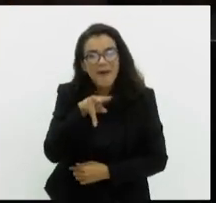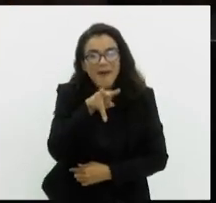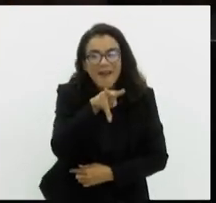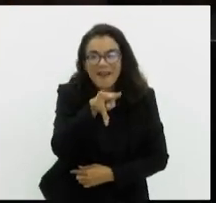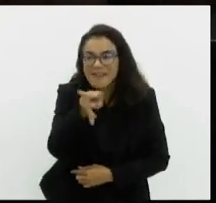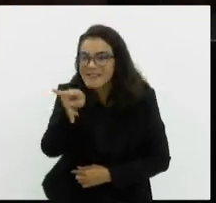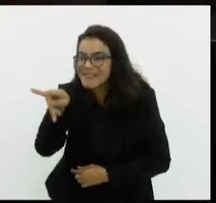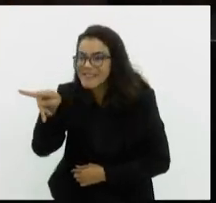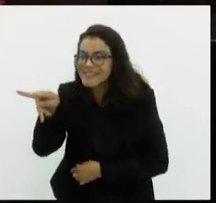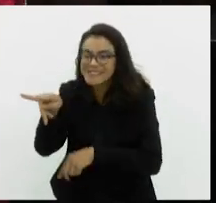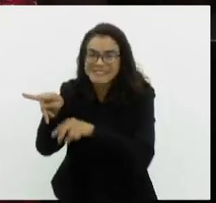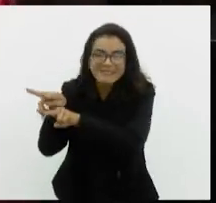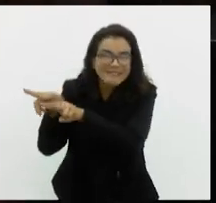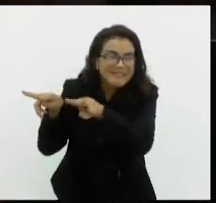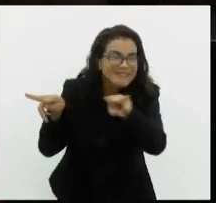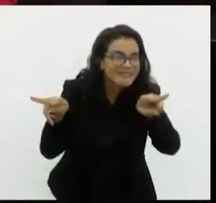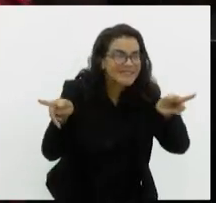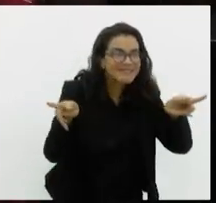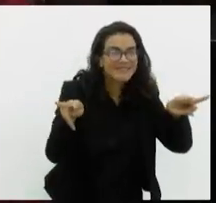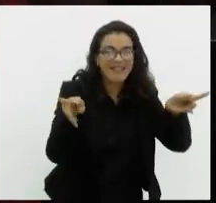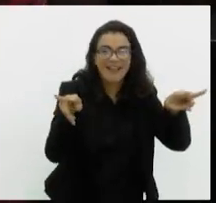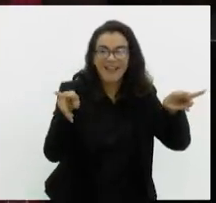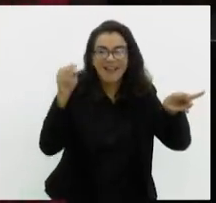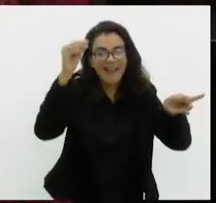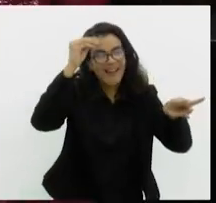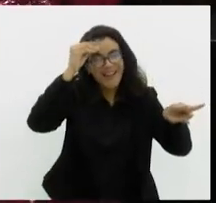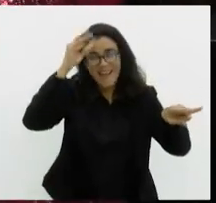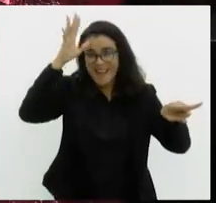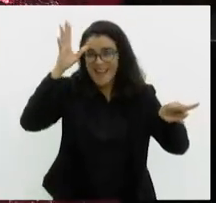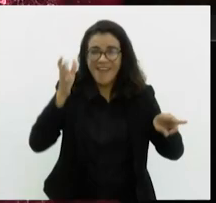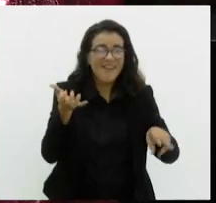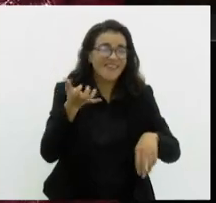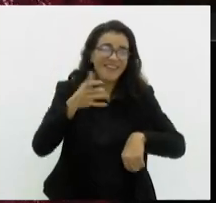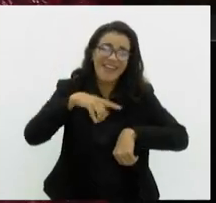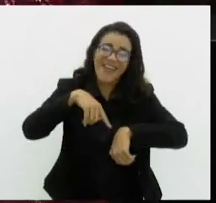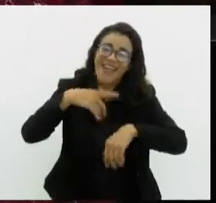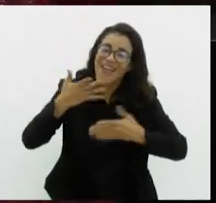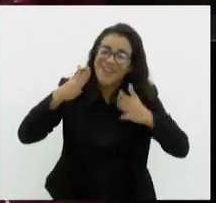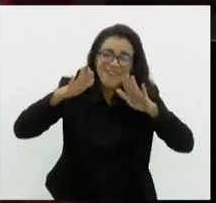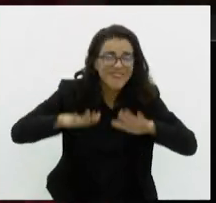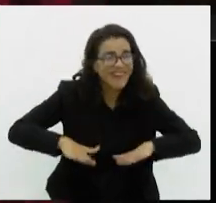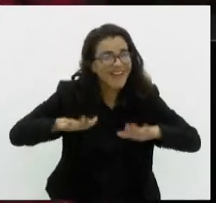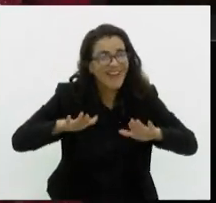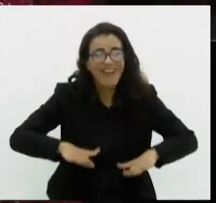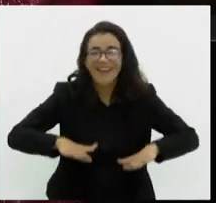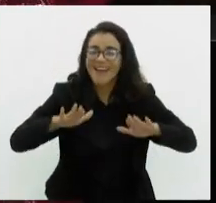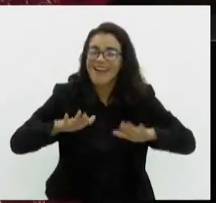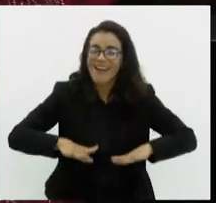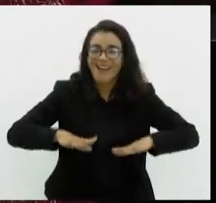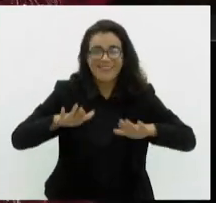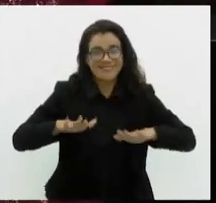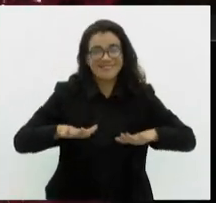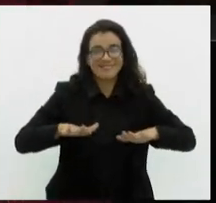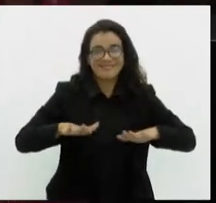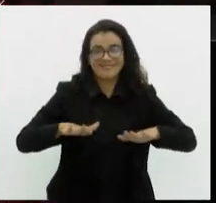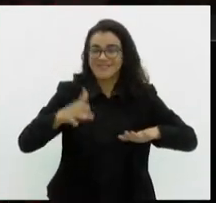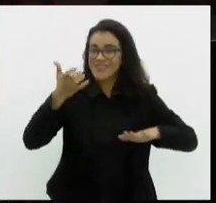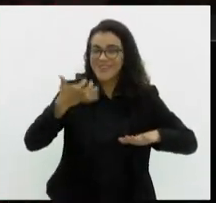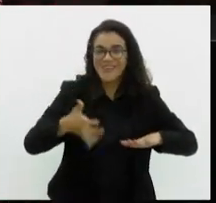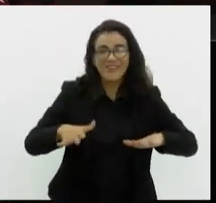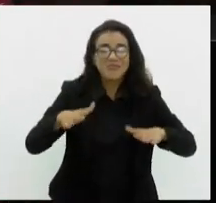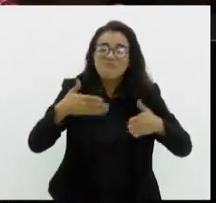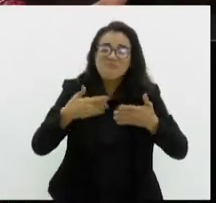vocês, é crescimento, é enriquecimento. E eu quero ficar aqui mais algum tempo. Não importa que as